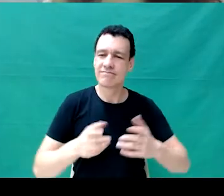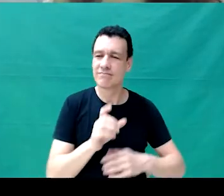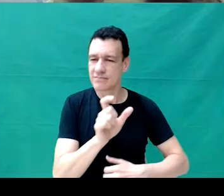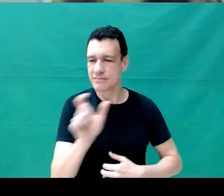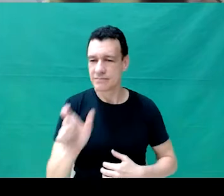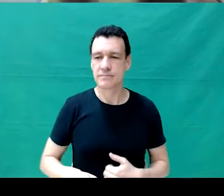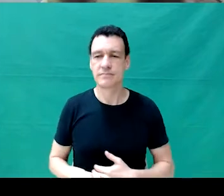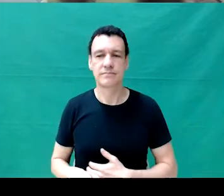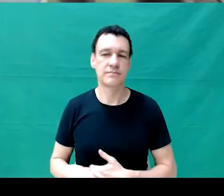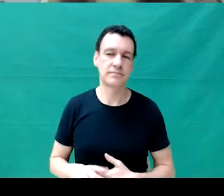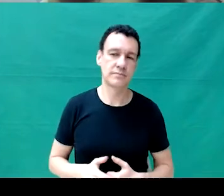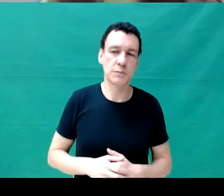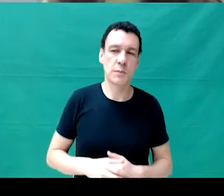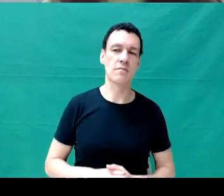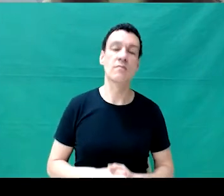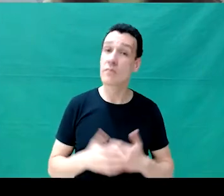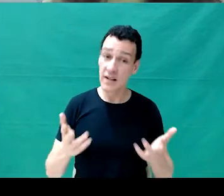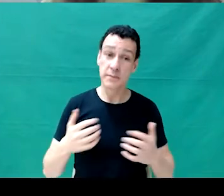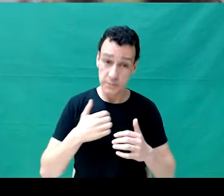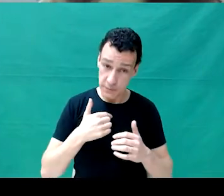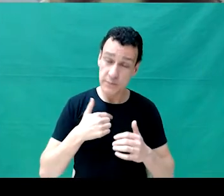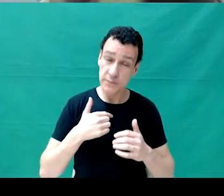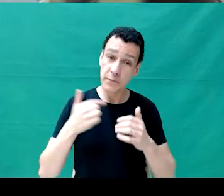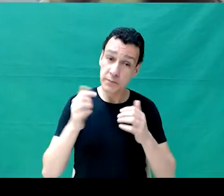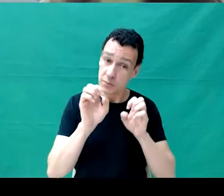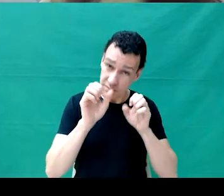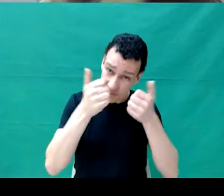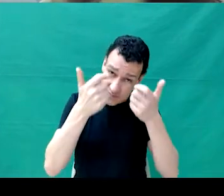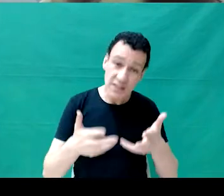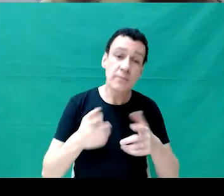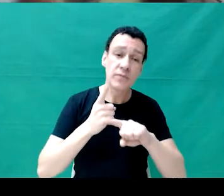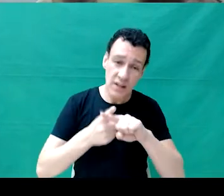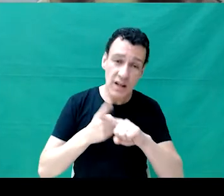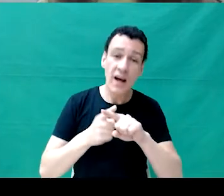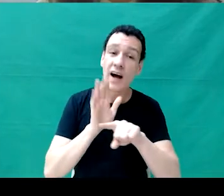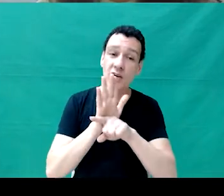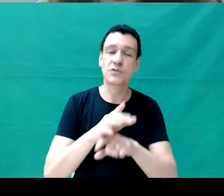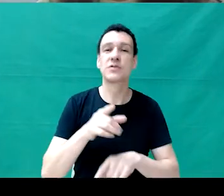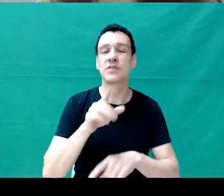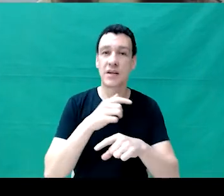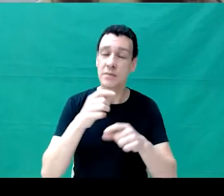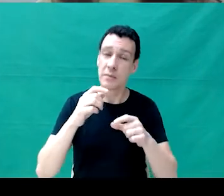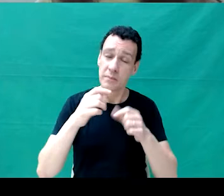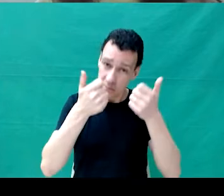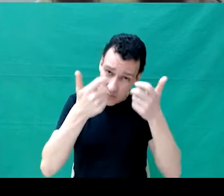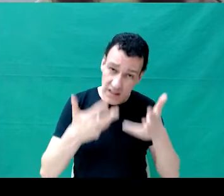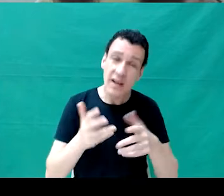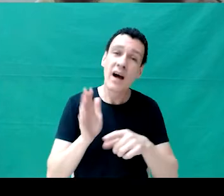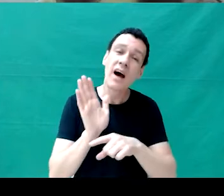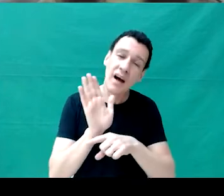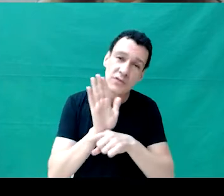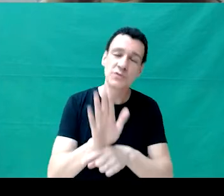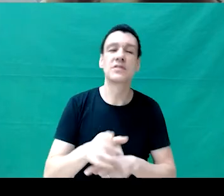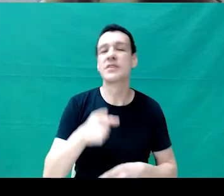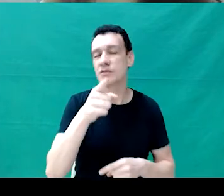para que vocês tenham dimensão do significado disso. Porque a partir desse momento, você tem